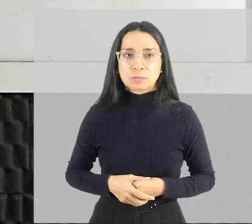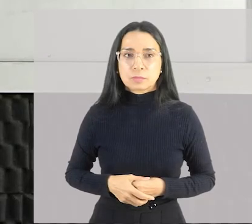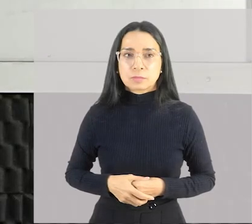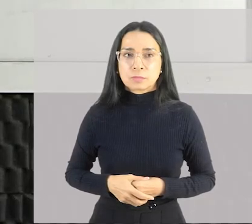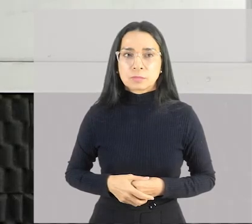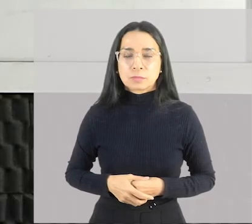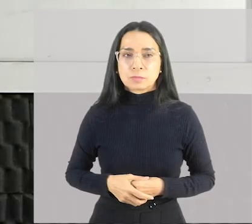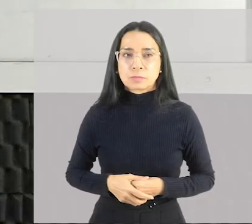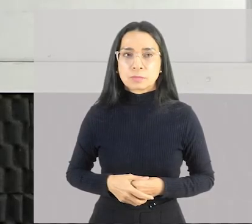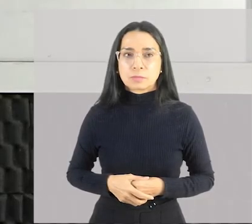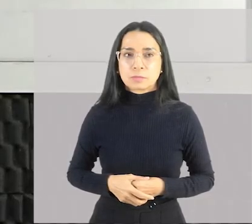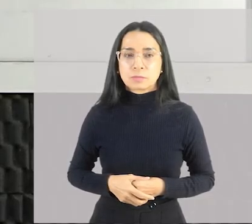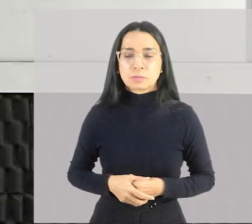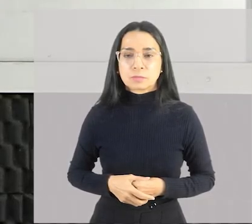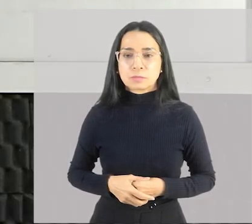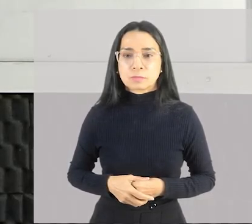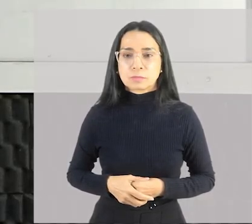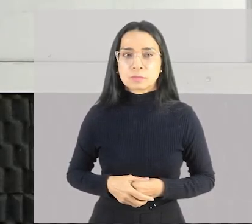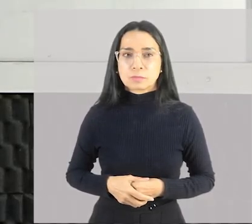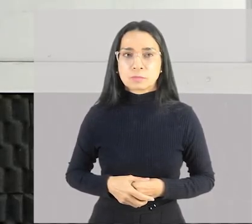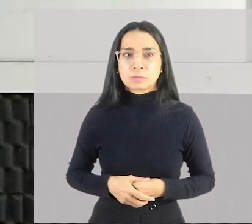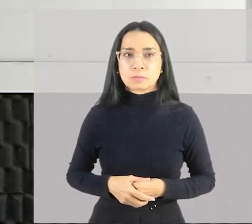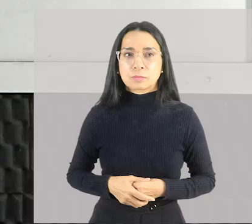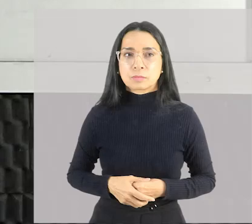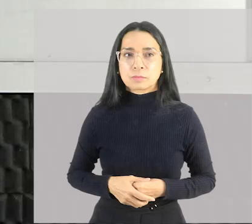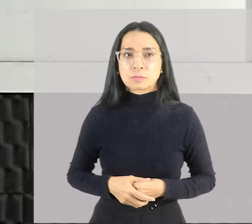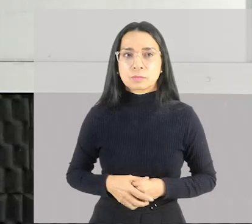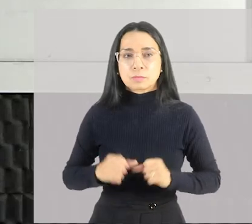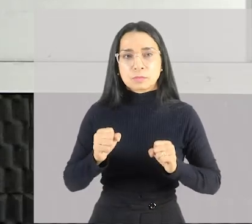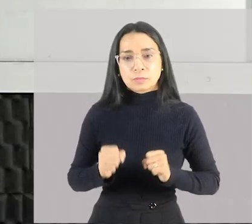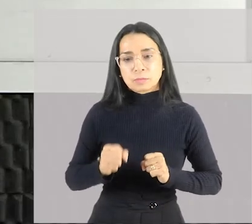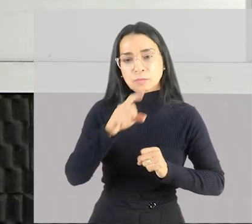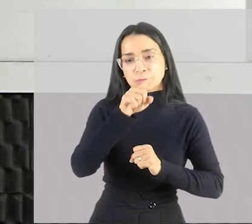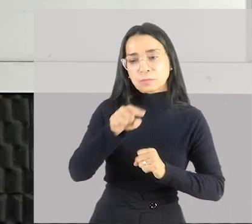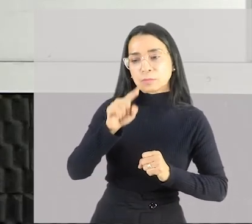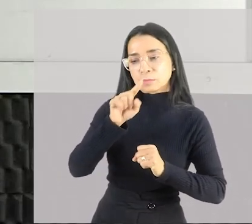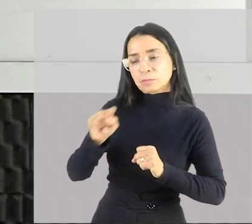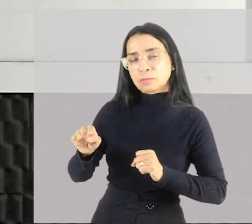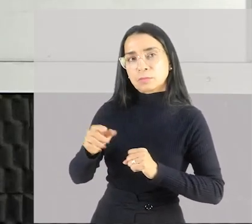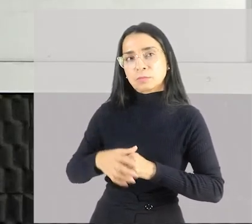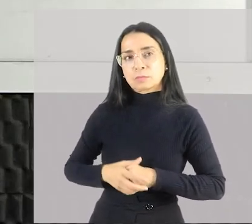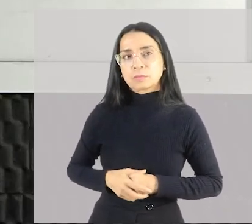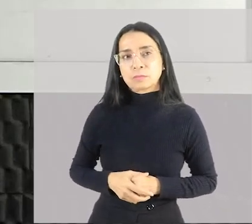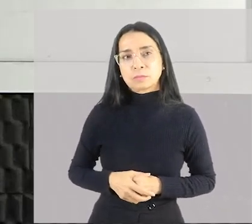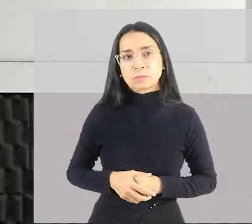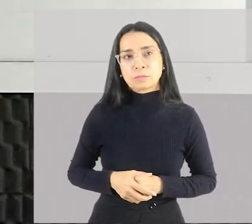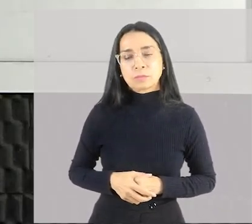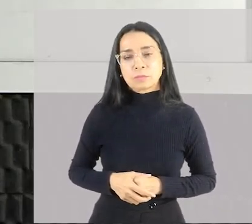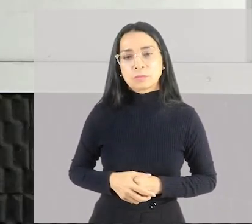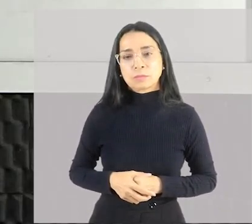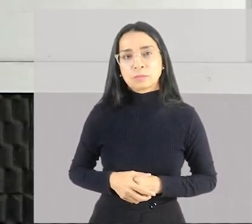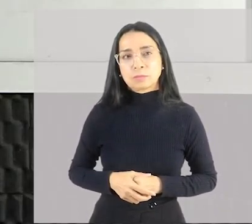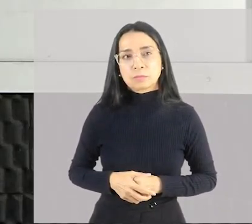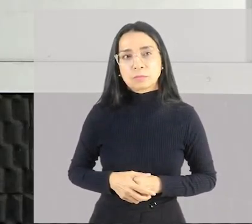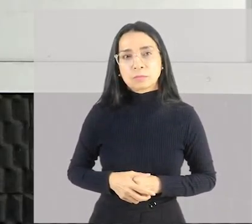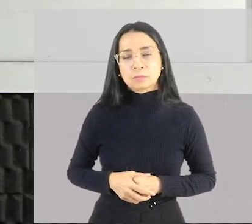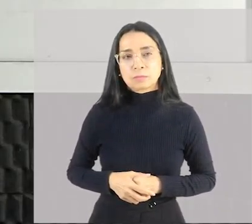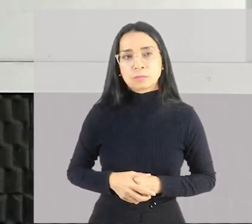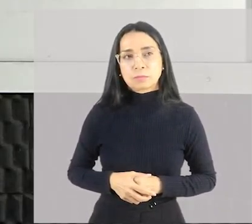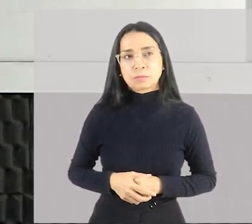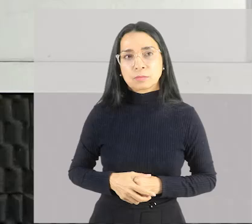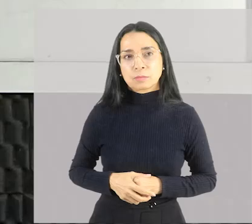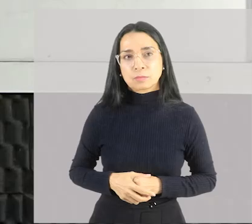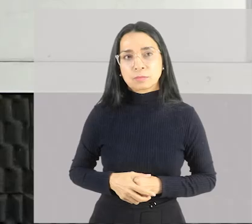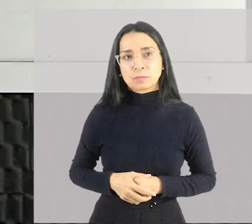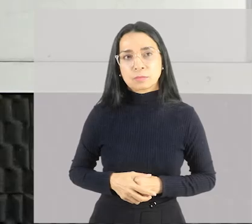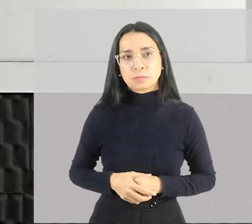7 né aqui eu posso cancelar esse 7 com esse 7 eu posso